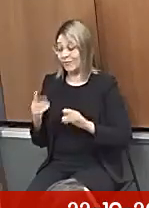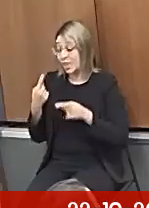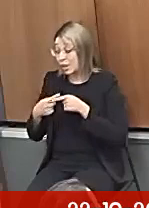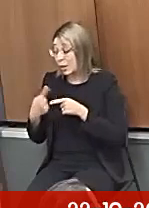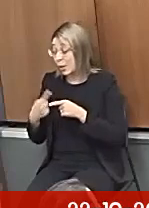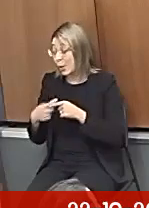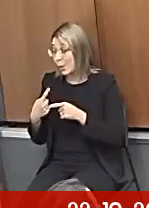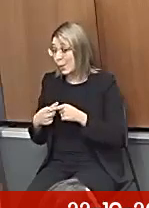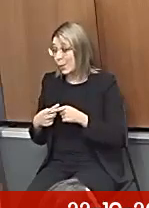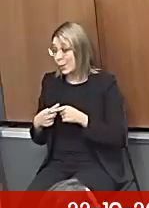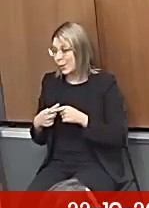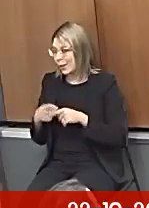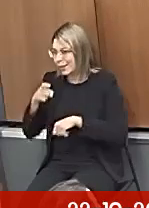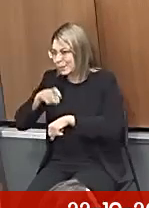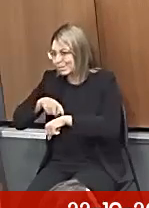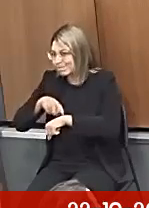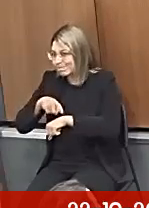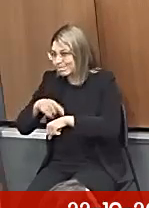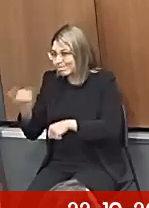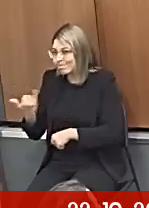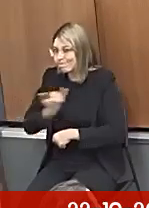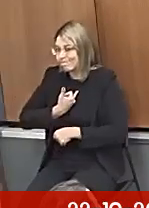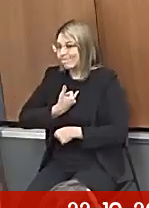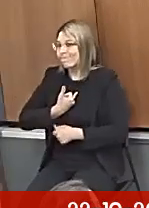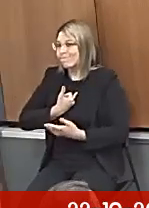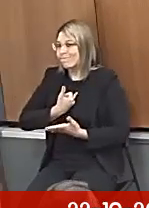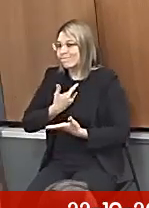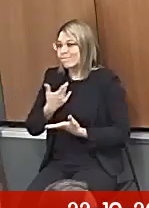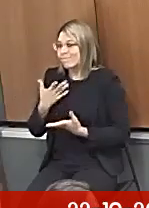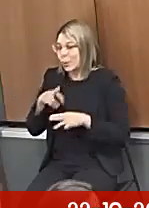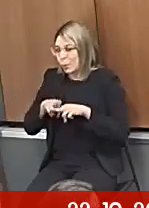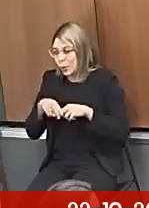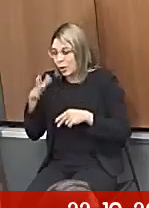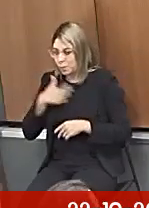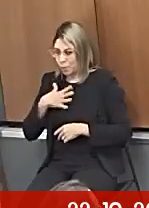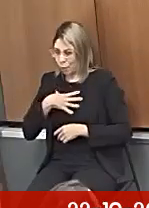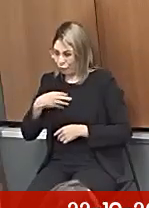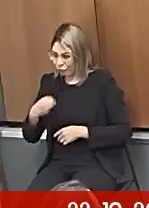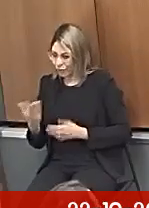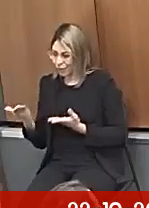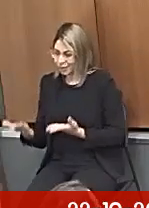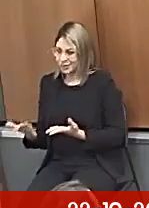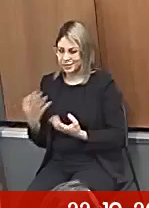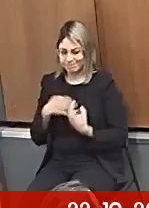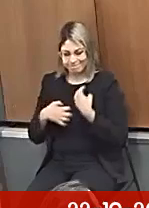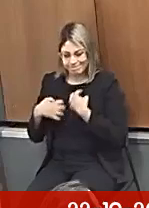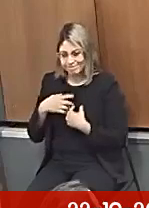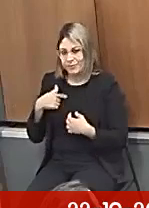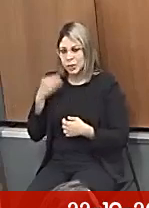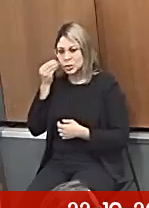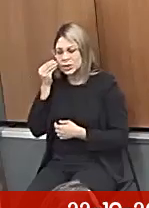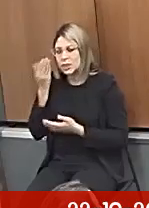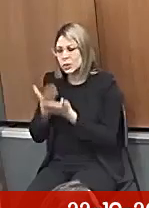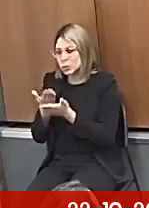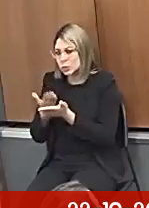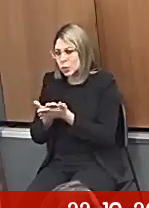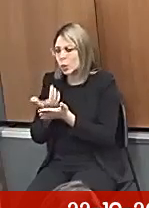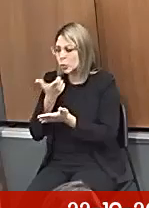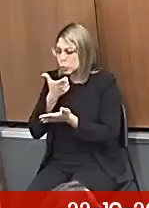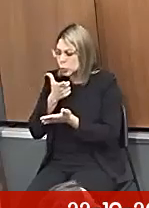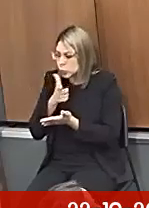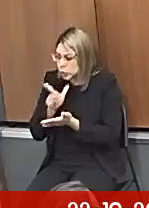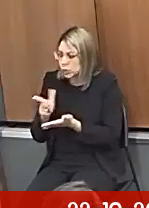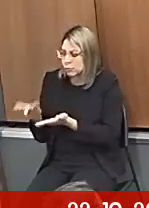porque, naquele momento, já por conta de toda a fragilidade do meu filho, eu busquei uma escola que o